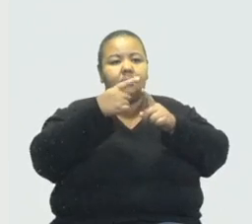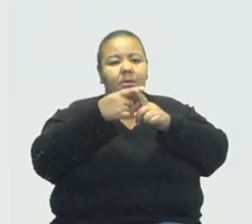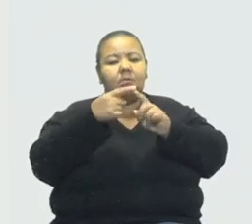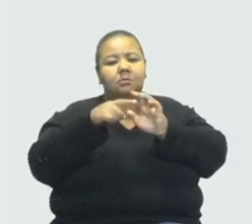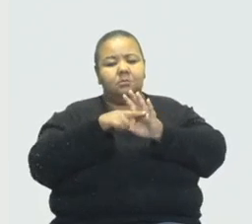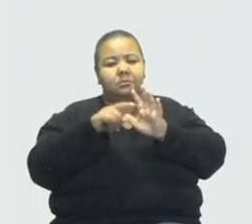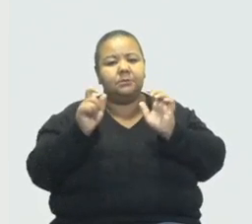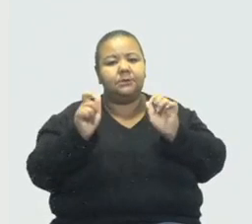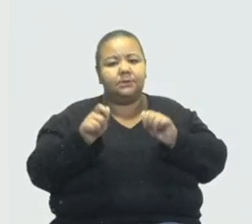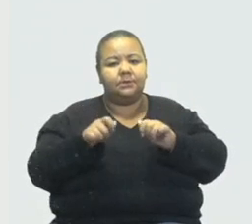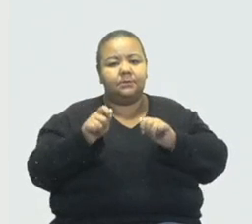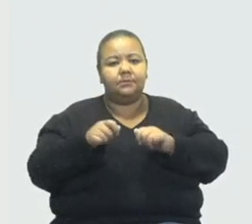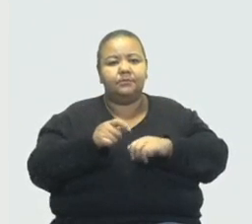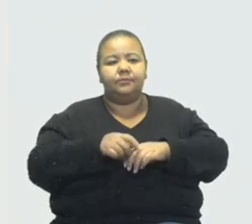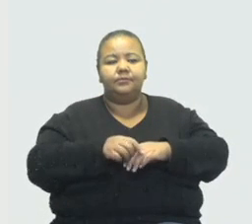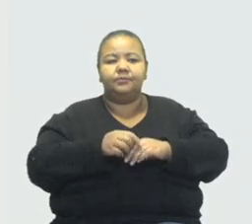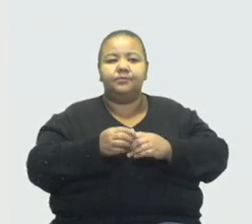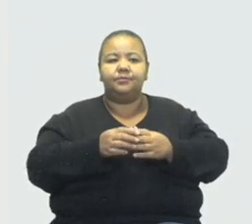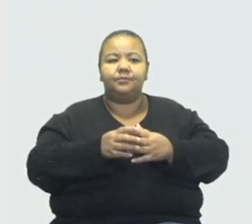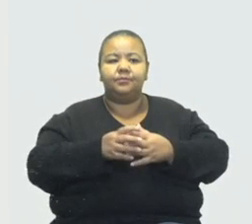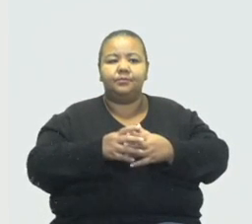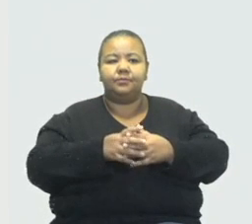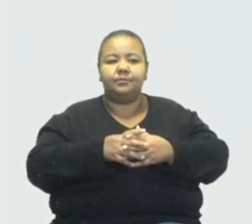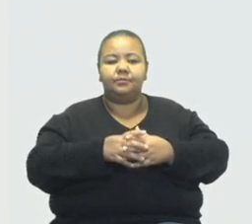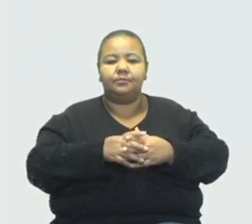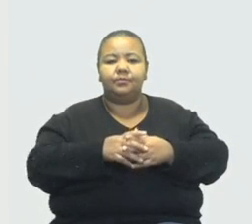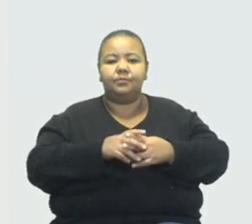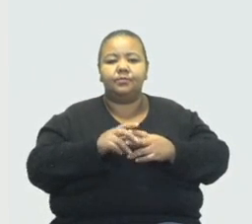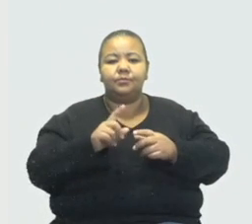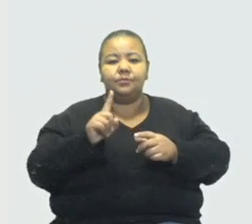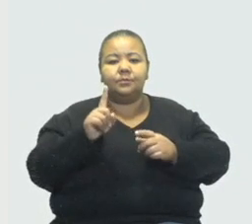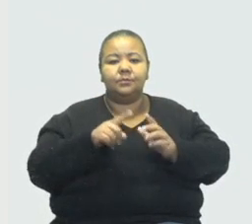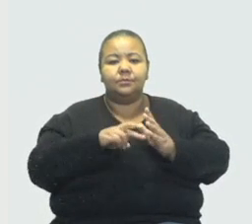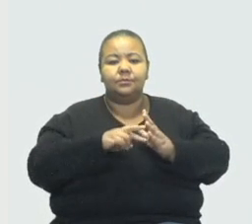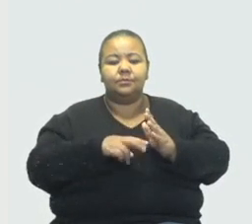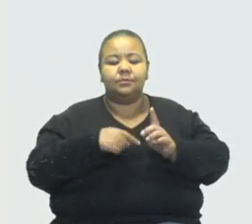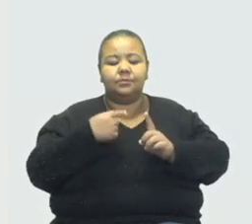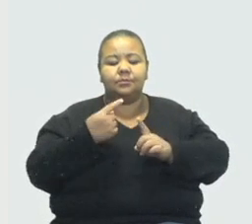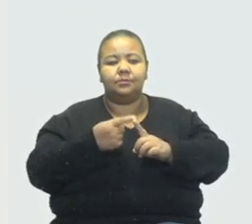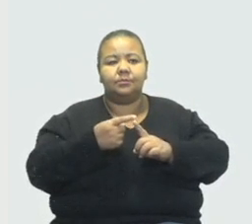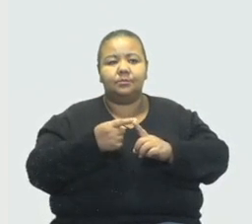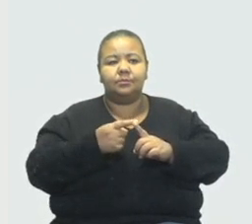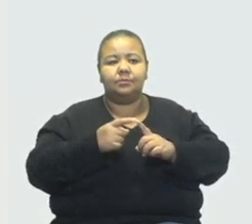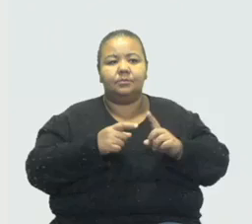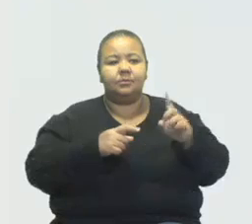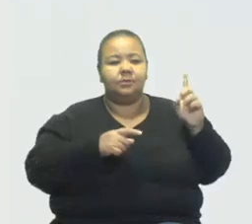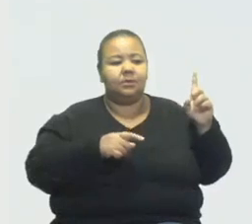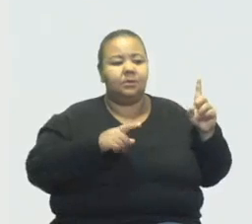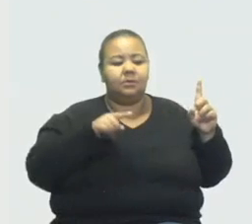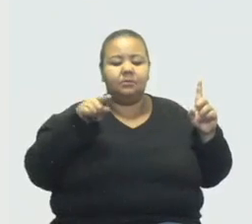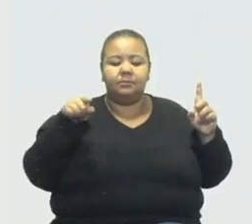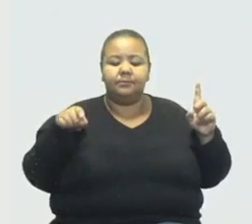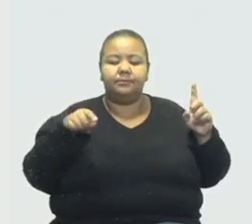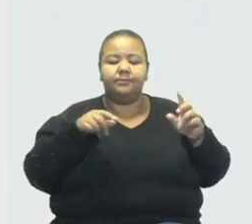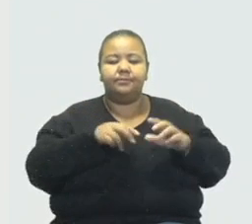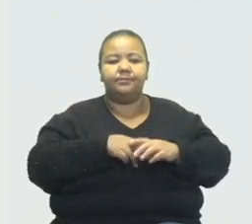elementos. Qual a operação que está indicando aqui? Uma adição. Então, eu vou somar os